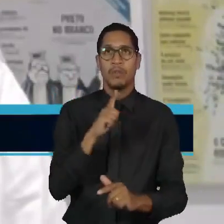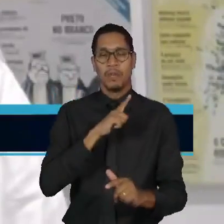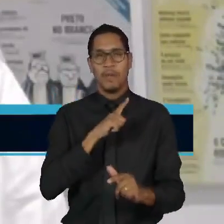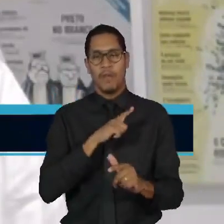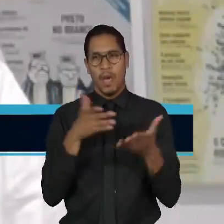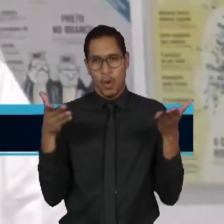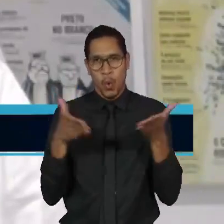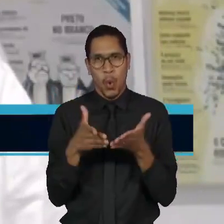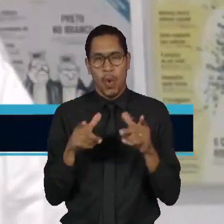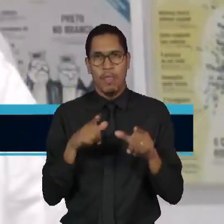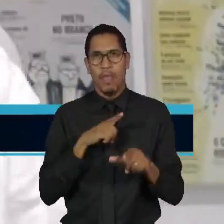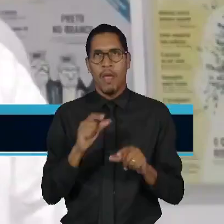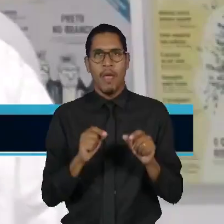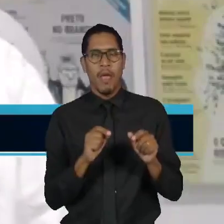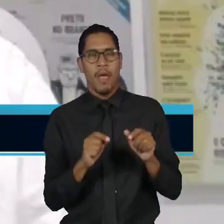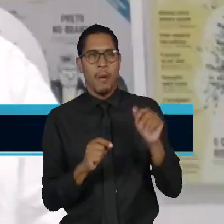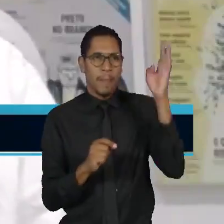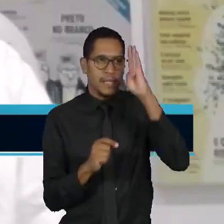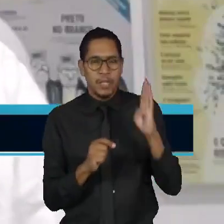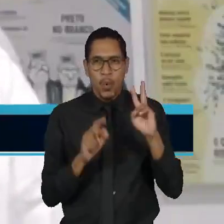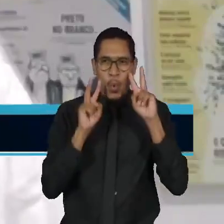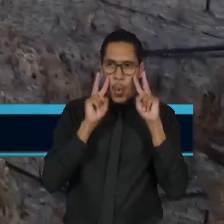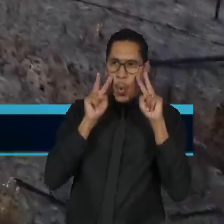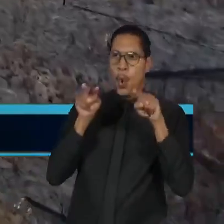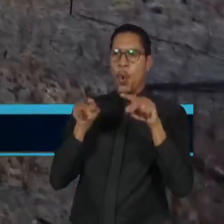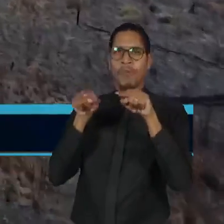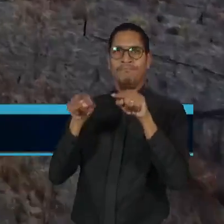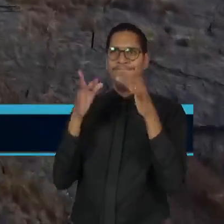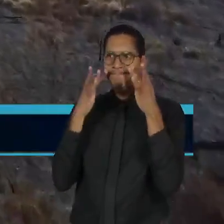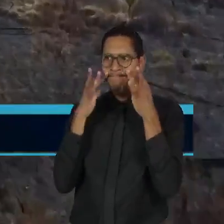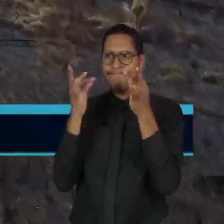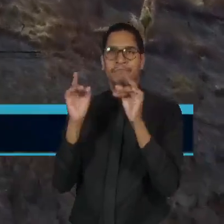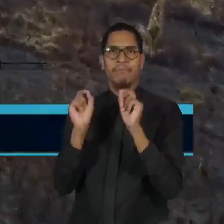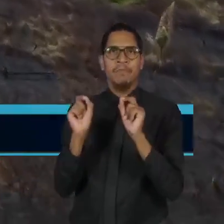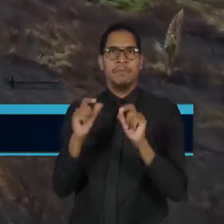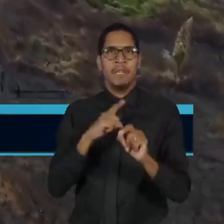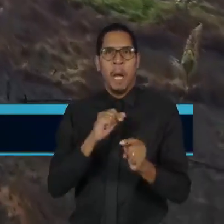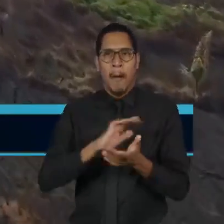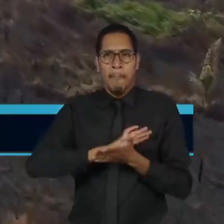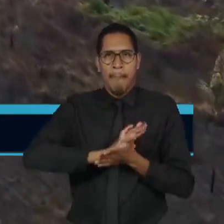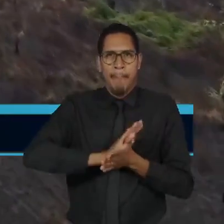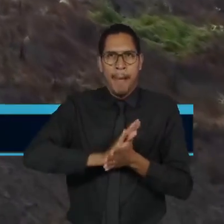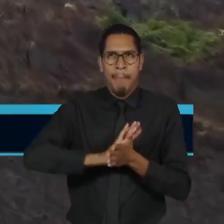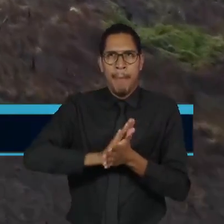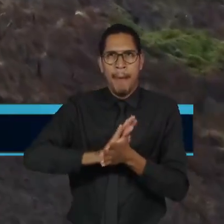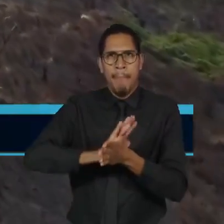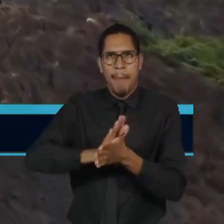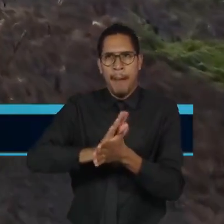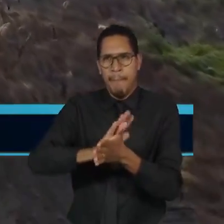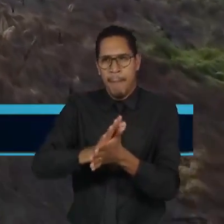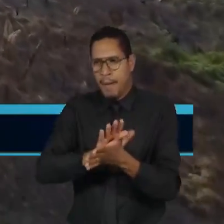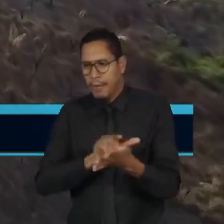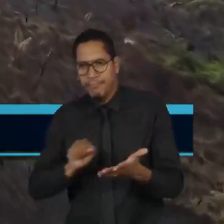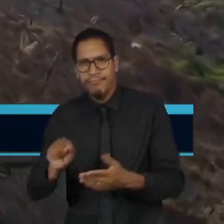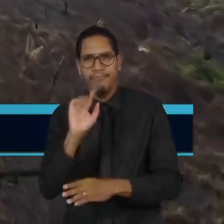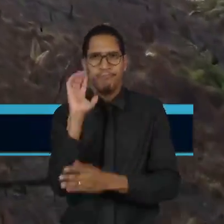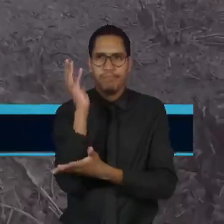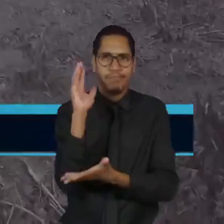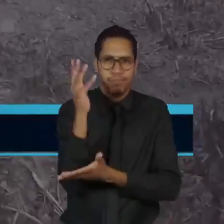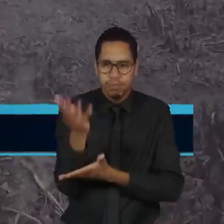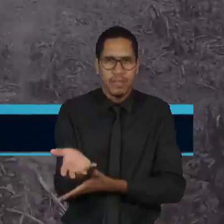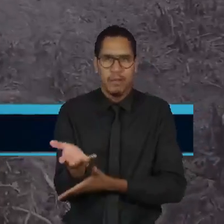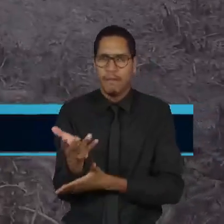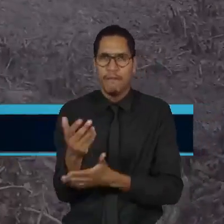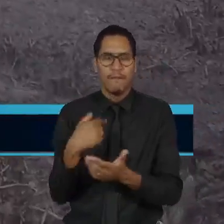radar da imaginação brasileira o fato de que a taxa de desmatamento é uma vergonha nacional. Ela